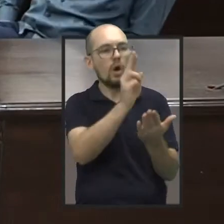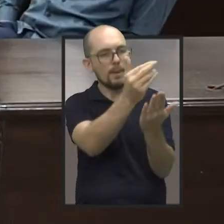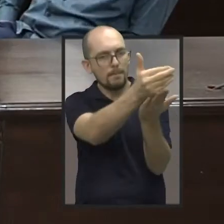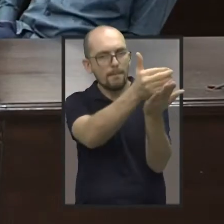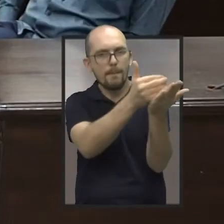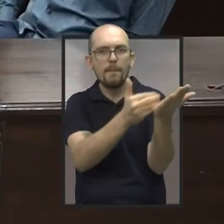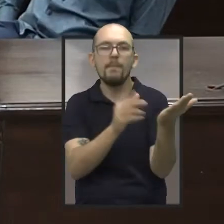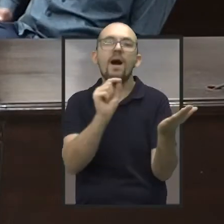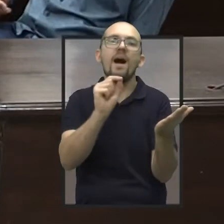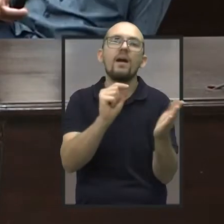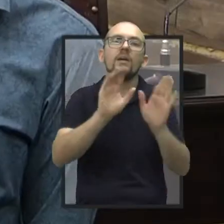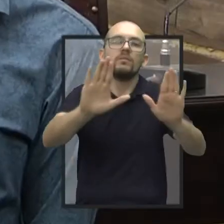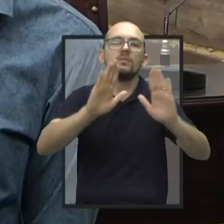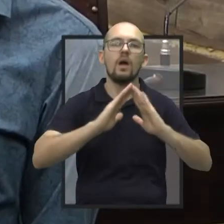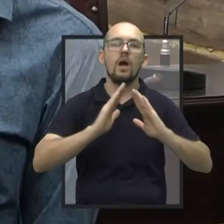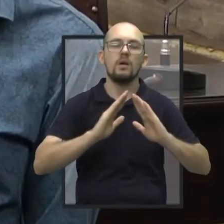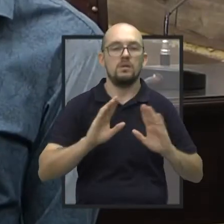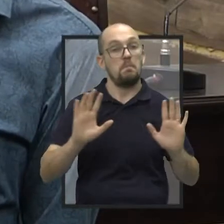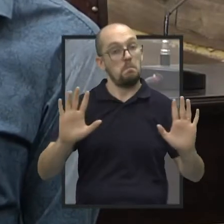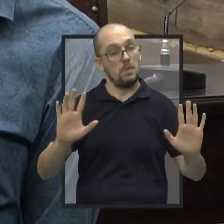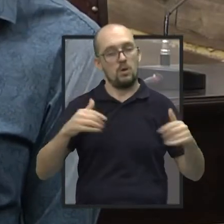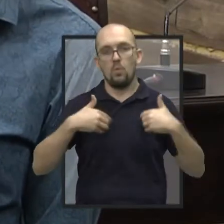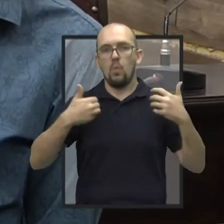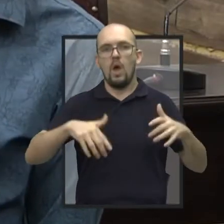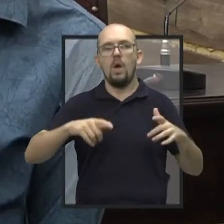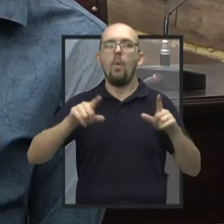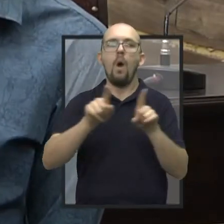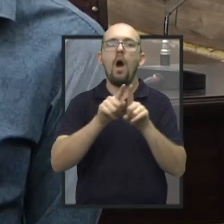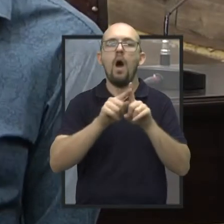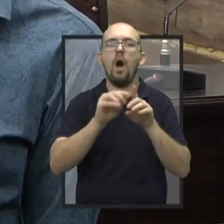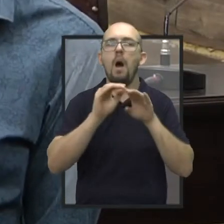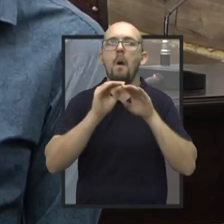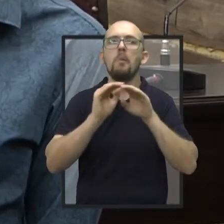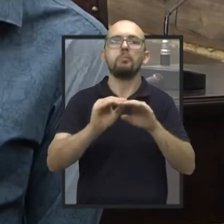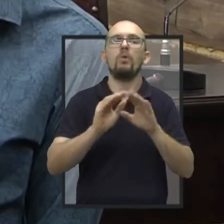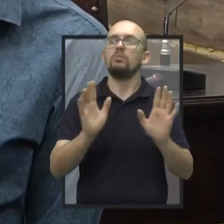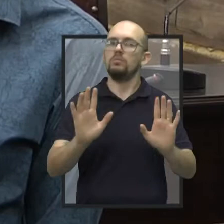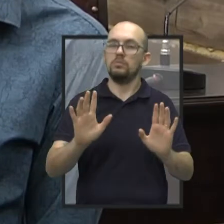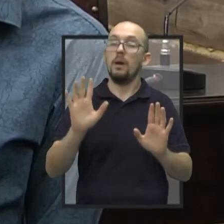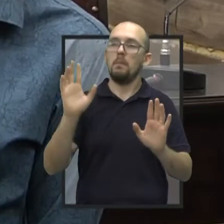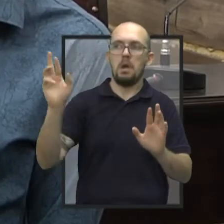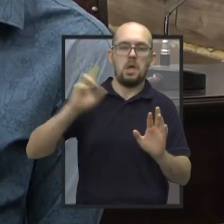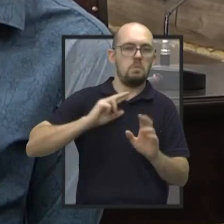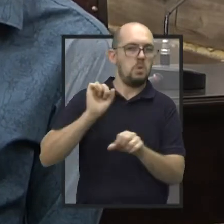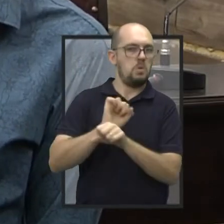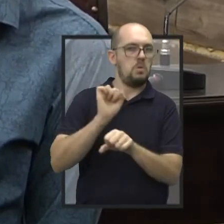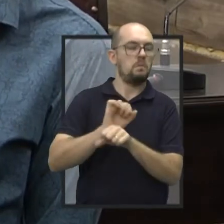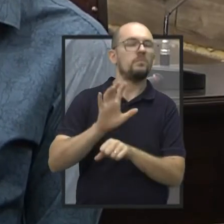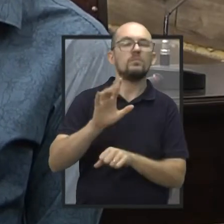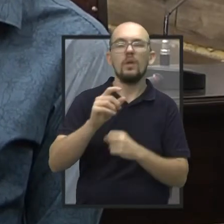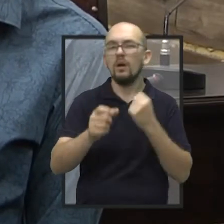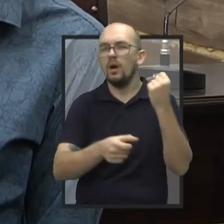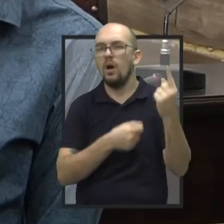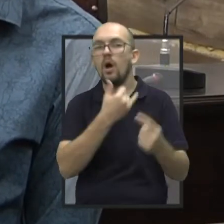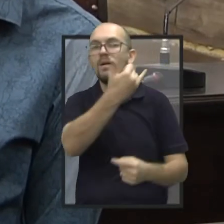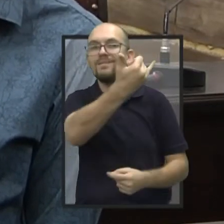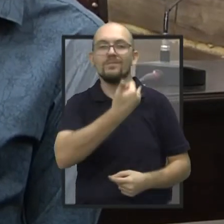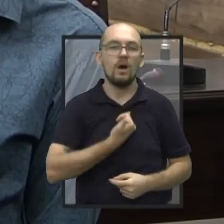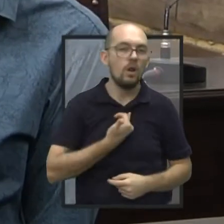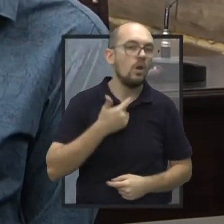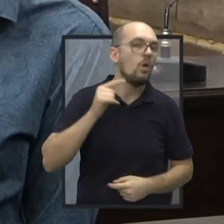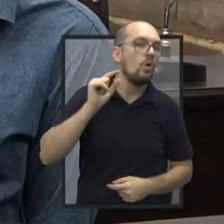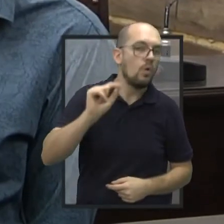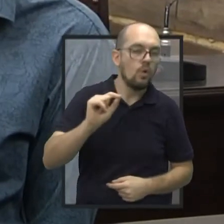porque eu não quero afirmar aqui, porque não veio a resposta ainda, mas eu tive aí pessoas que falaram para mim que